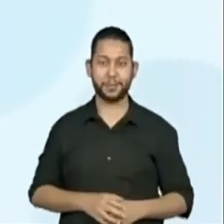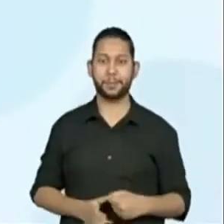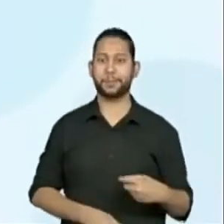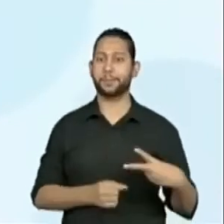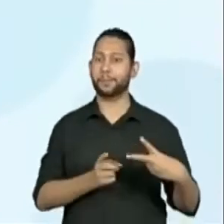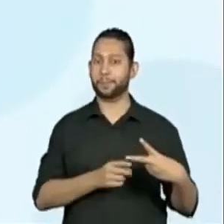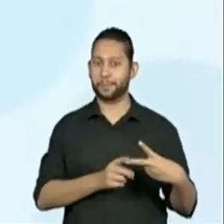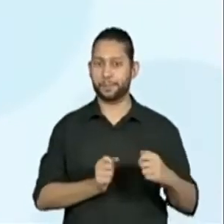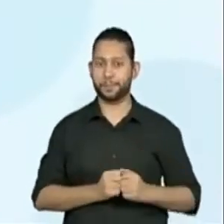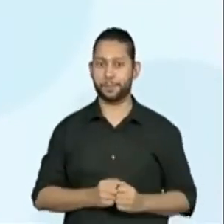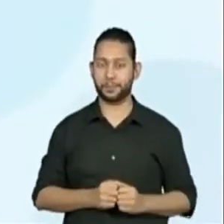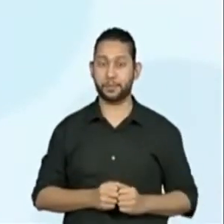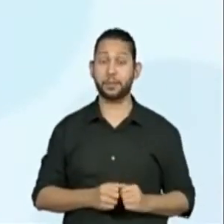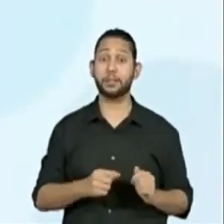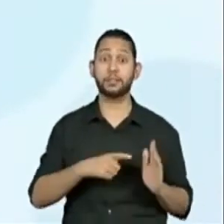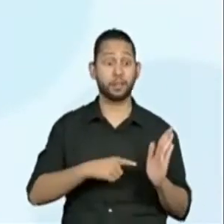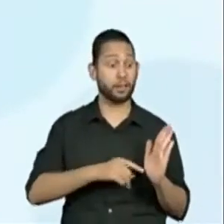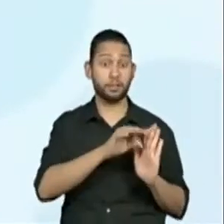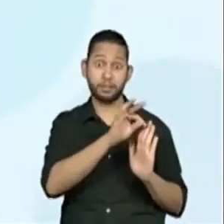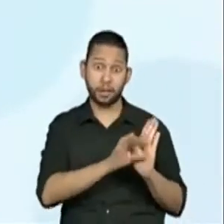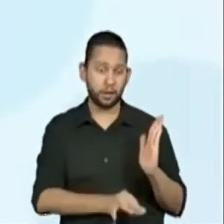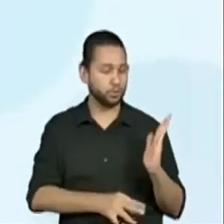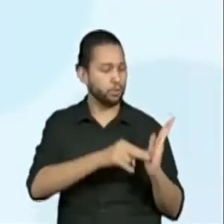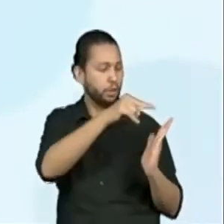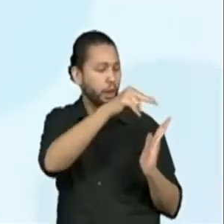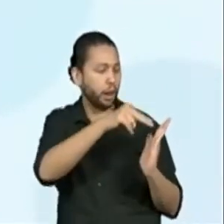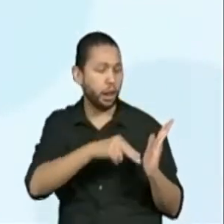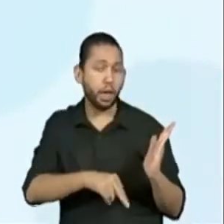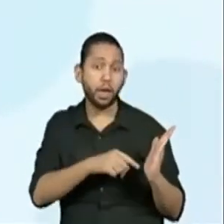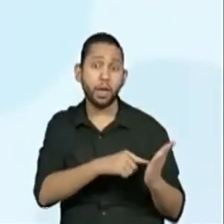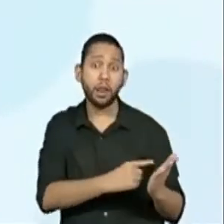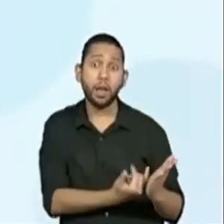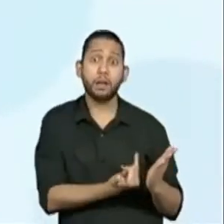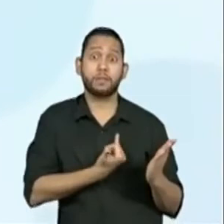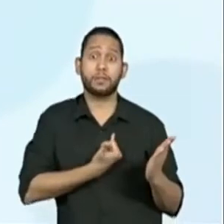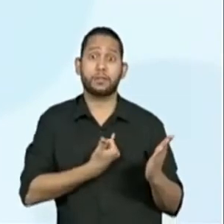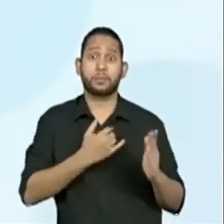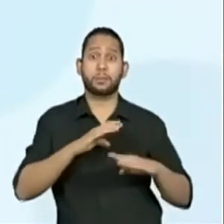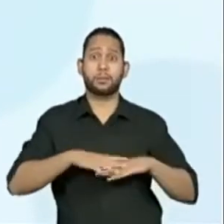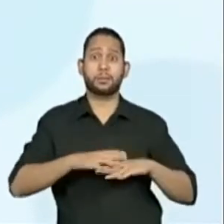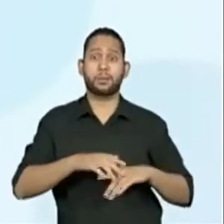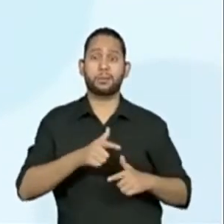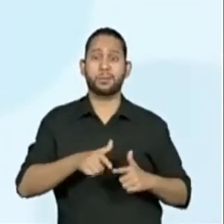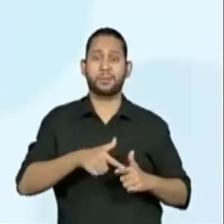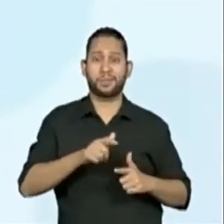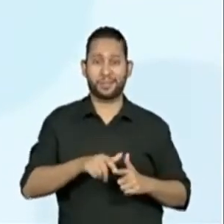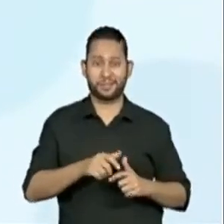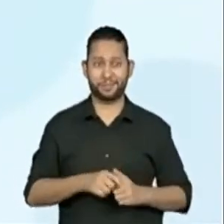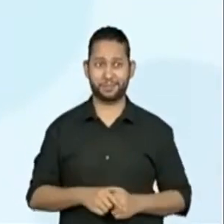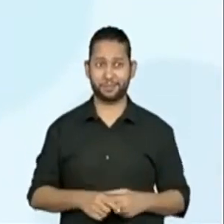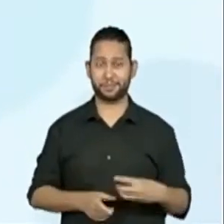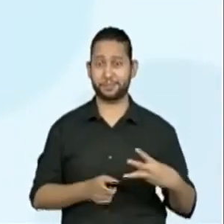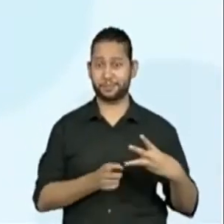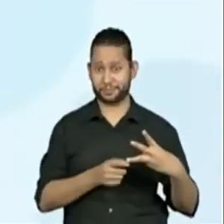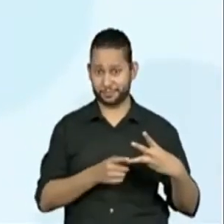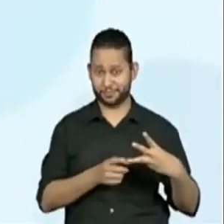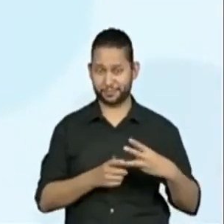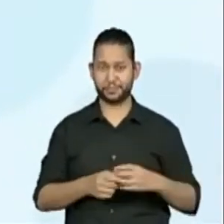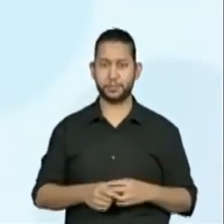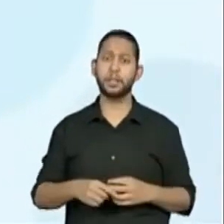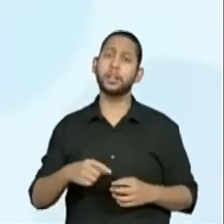e interpretação de enunciado e realizamos estratégias diversas